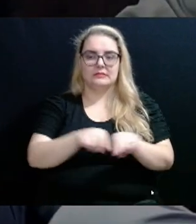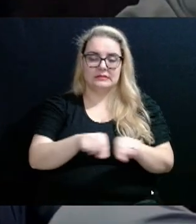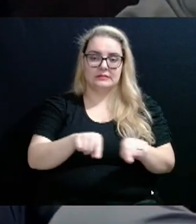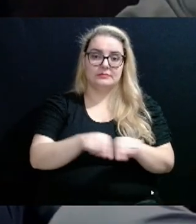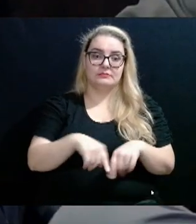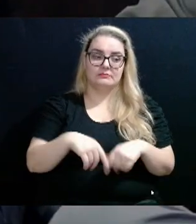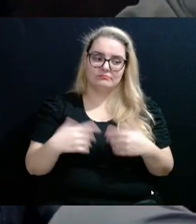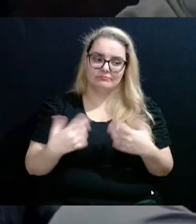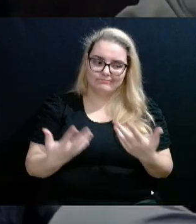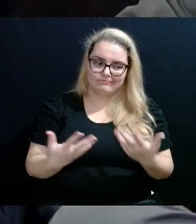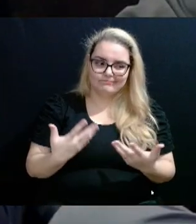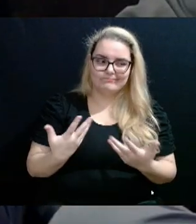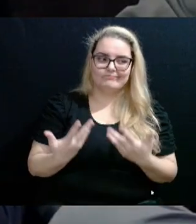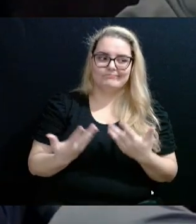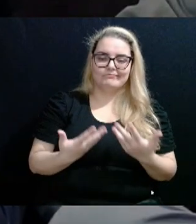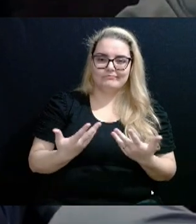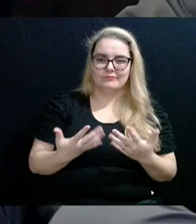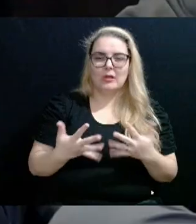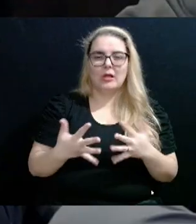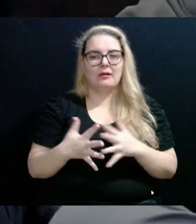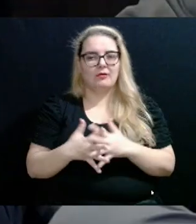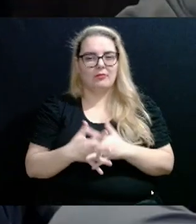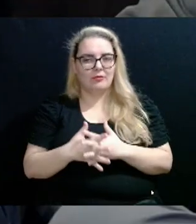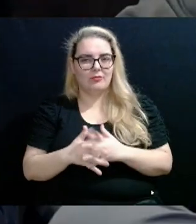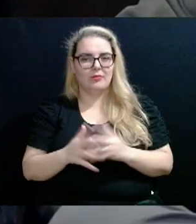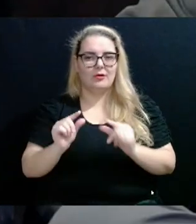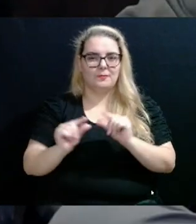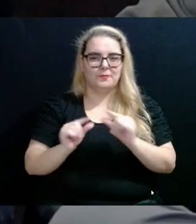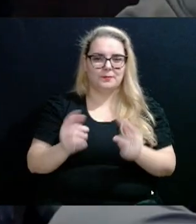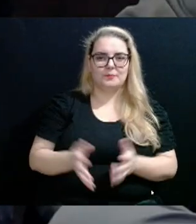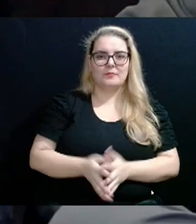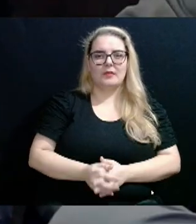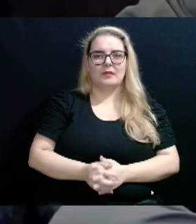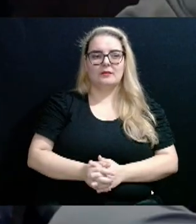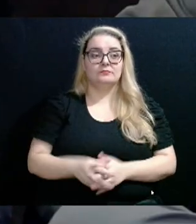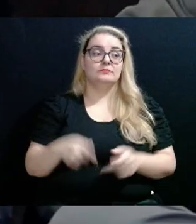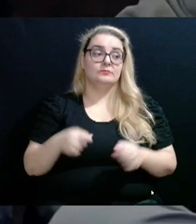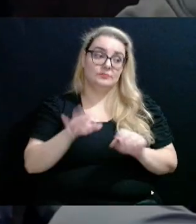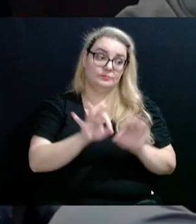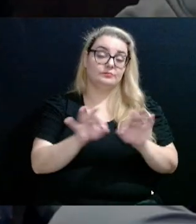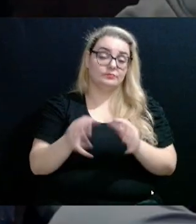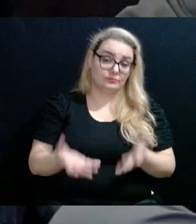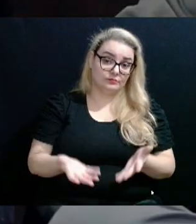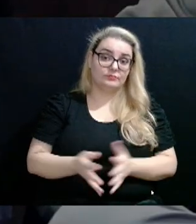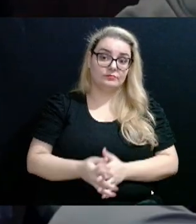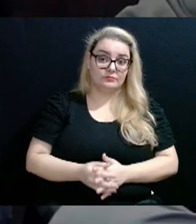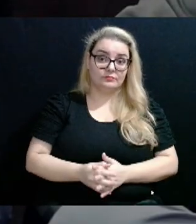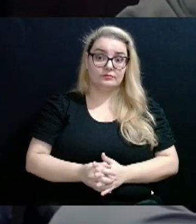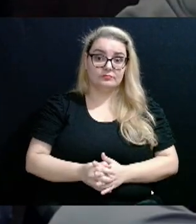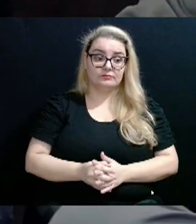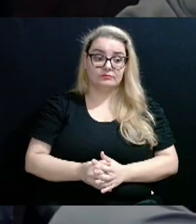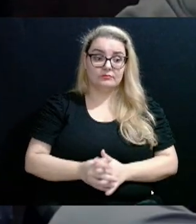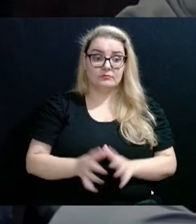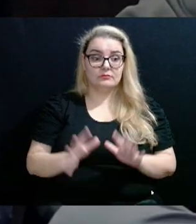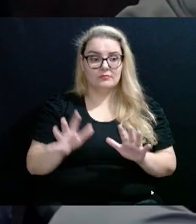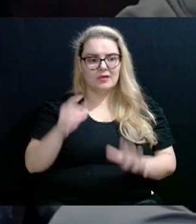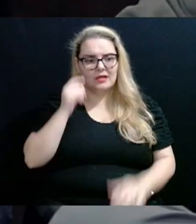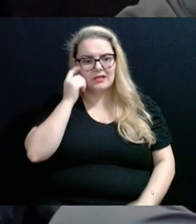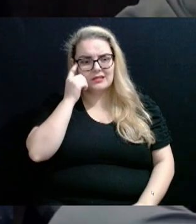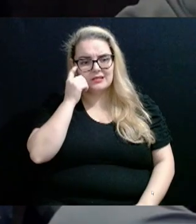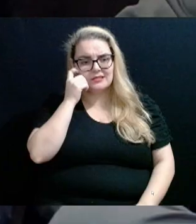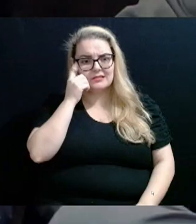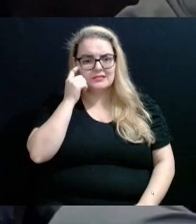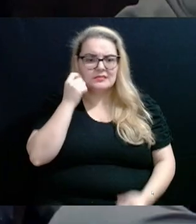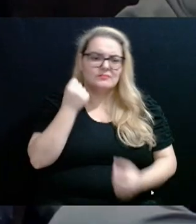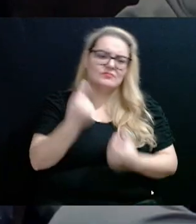confundindo um pouquinho, você precisa de muita organização, porém, eu acho que, de alguma forma, ela vem facilitar,